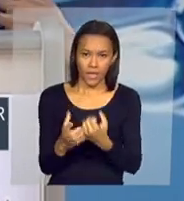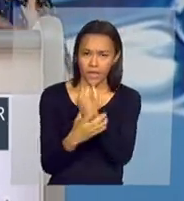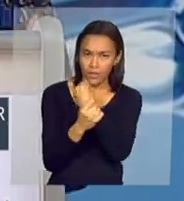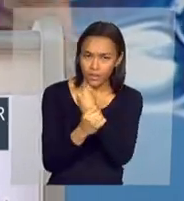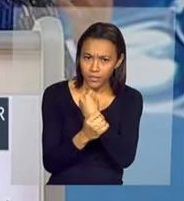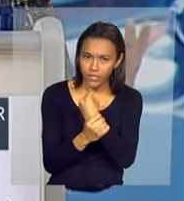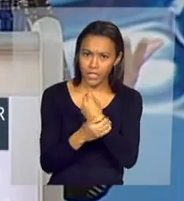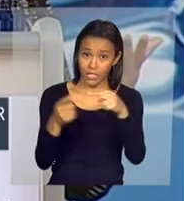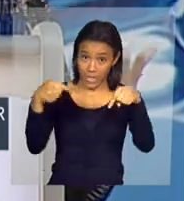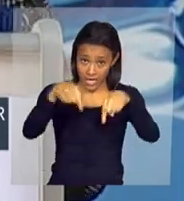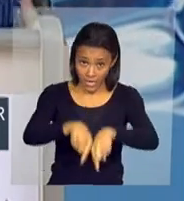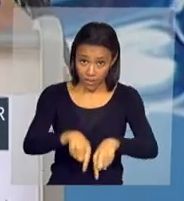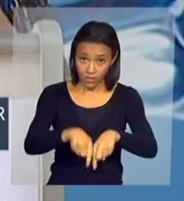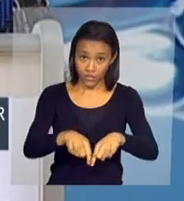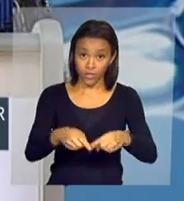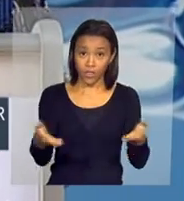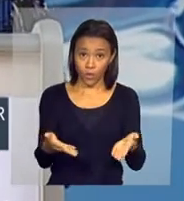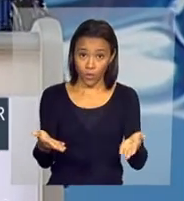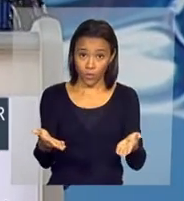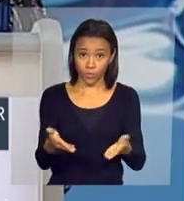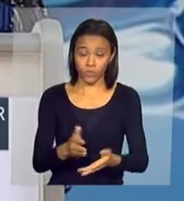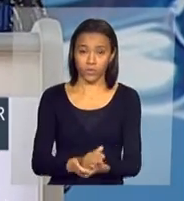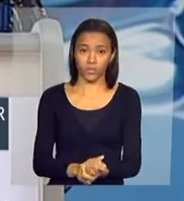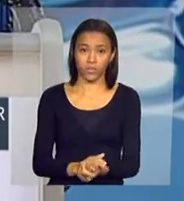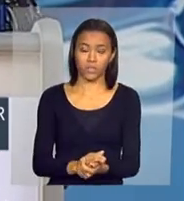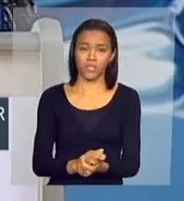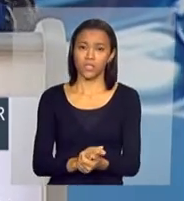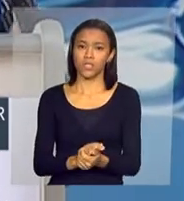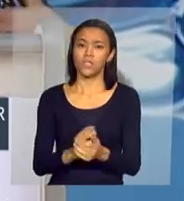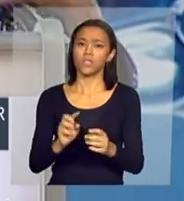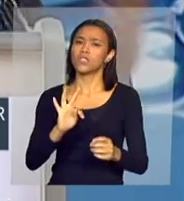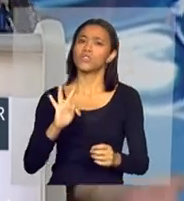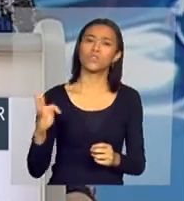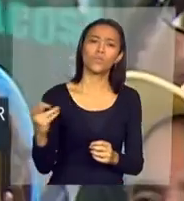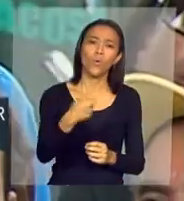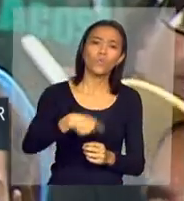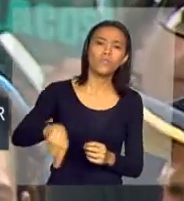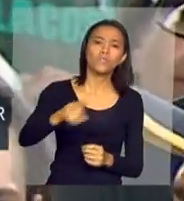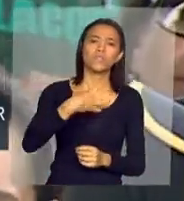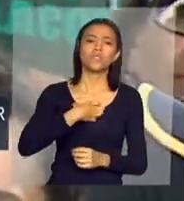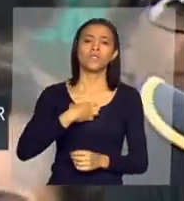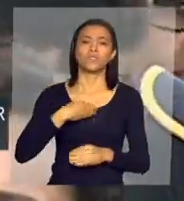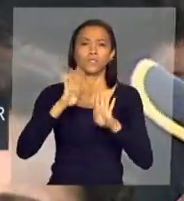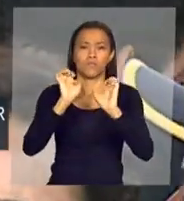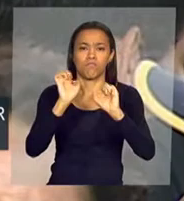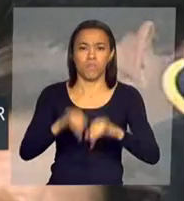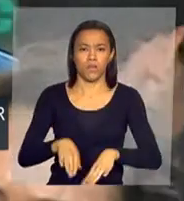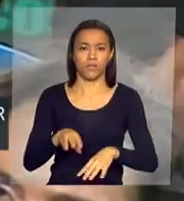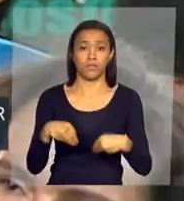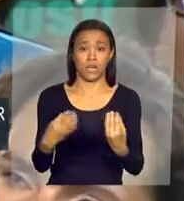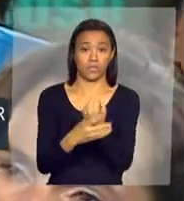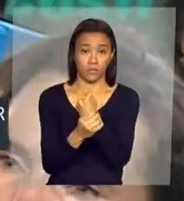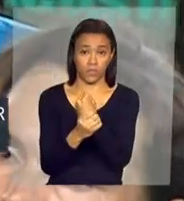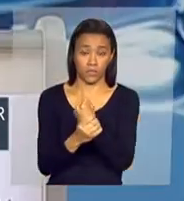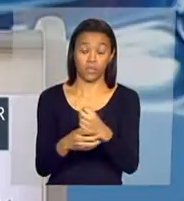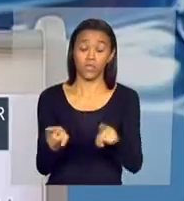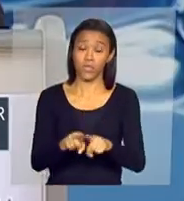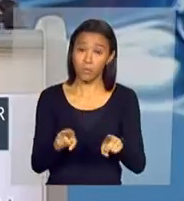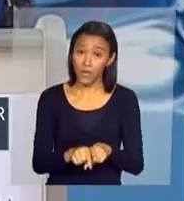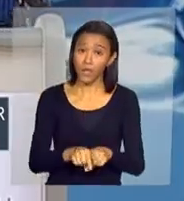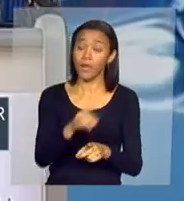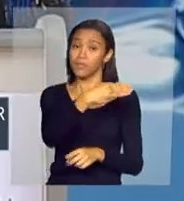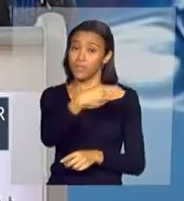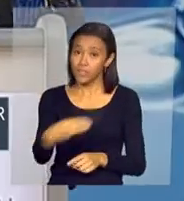ato seja um ato em que todos vocês se sintam bem. E a ministra Helena Chagas,